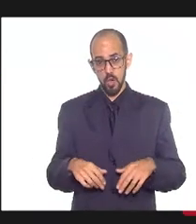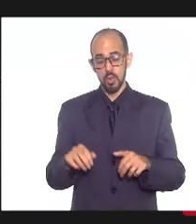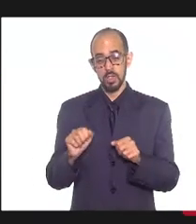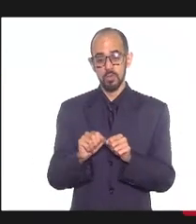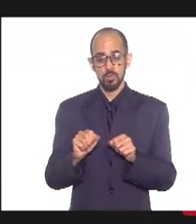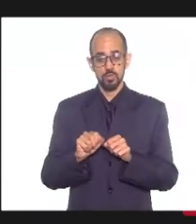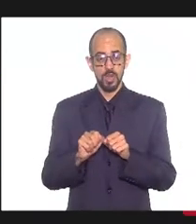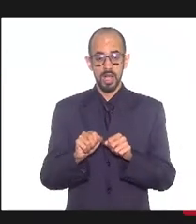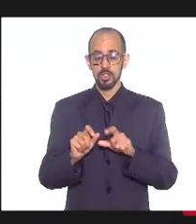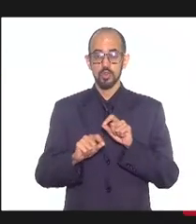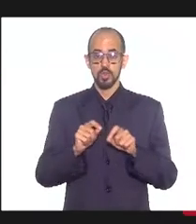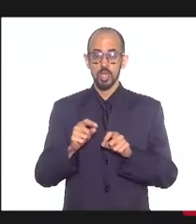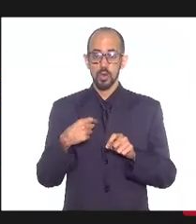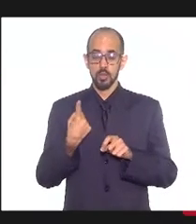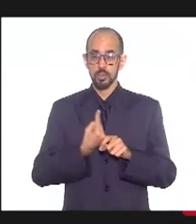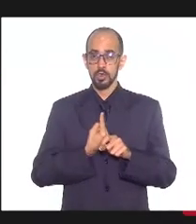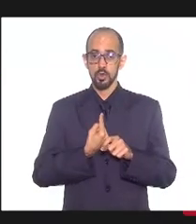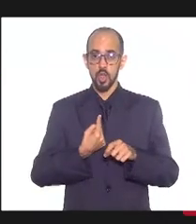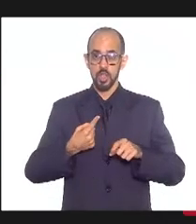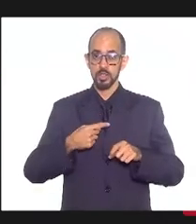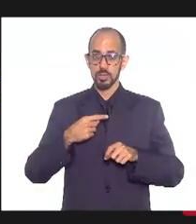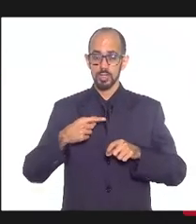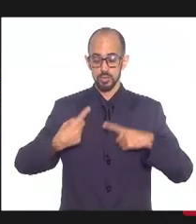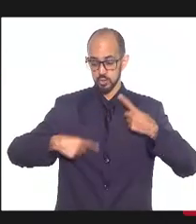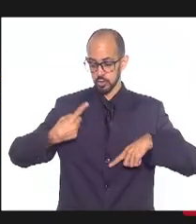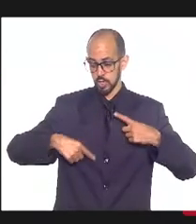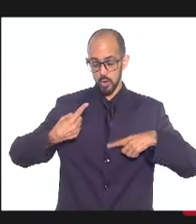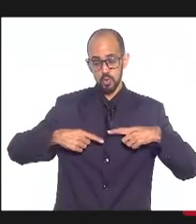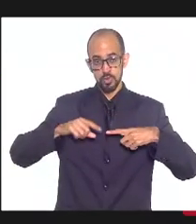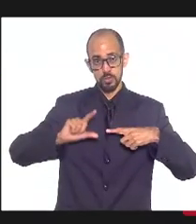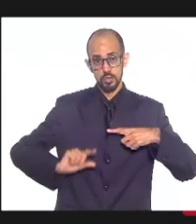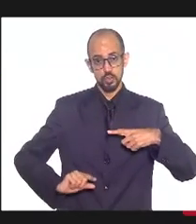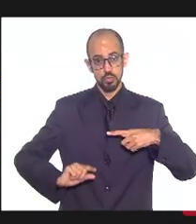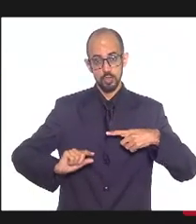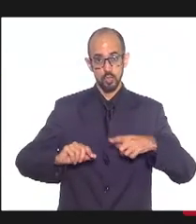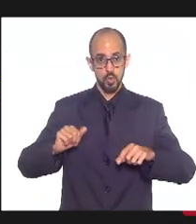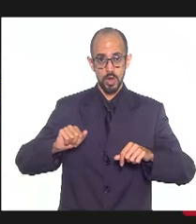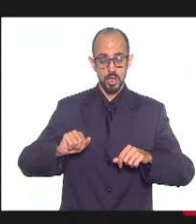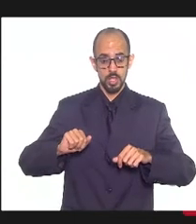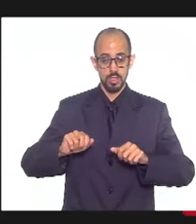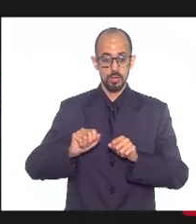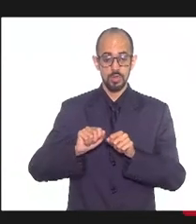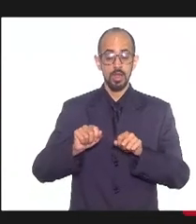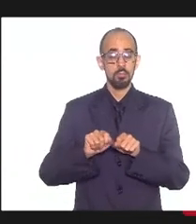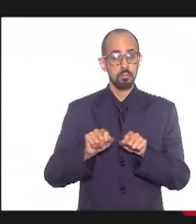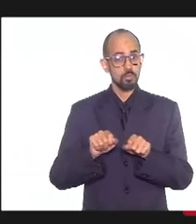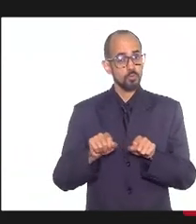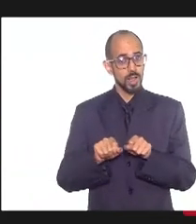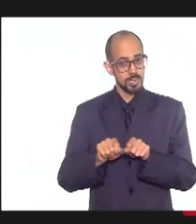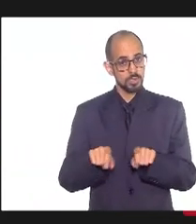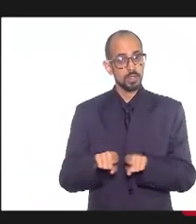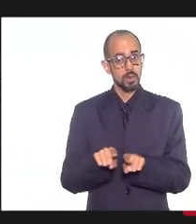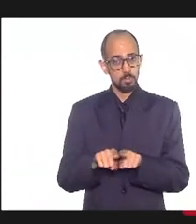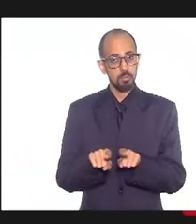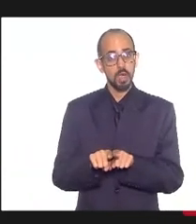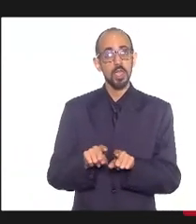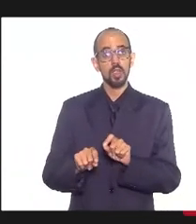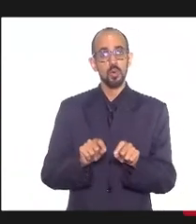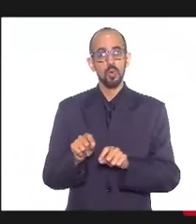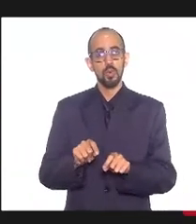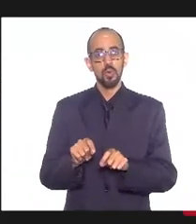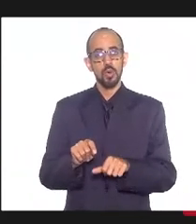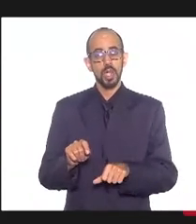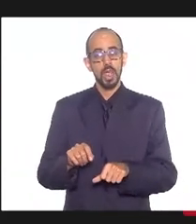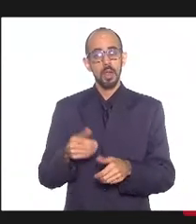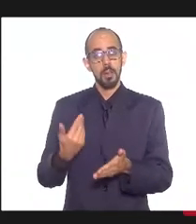menos competitivos, inclusive o Rio de Janeiro e outras indústrias, indo contra, inclusive, o próprio processo de aumento de